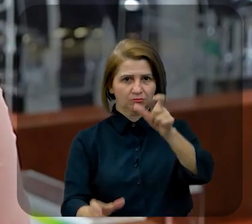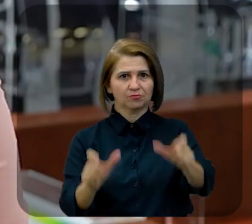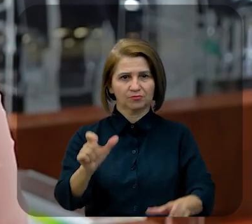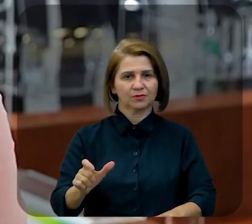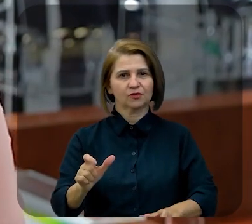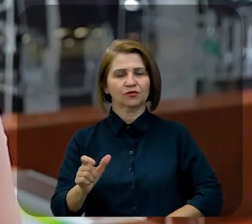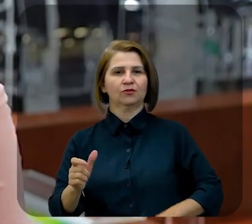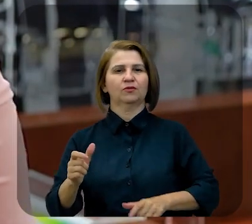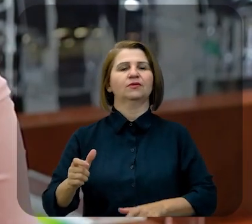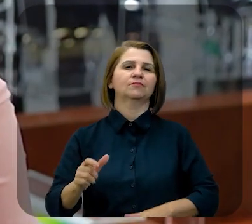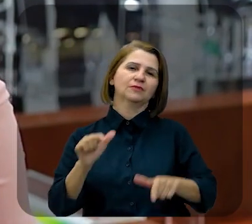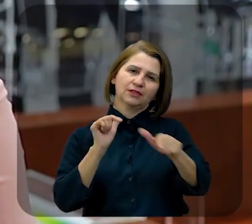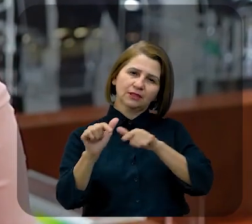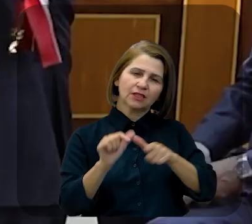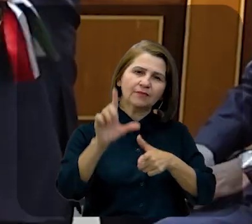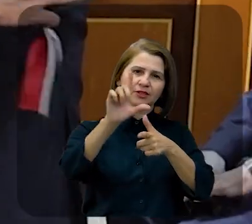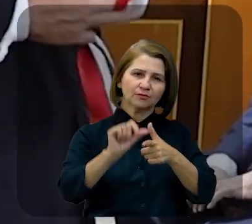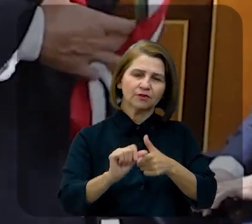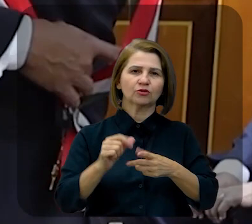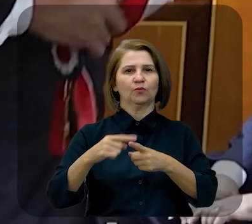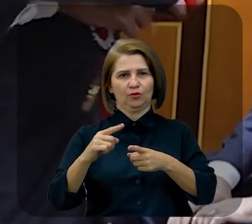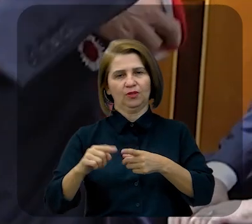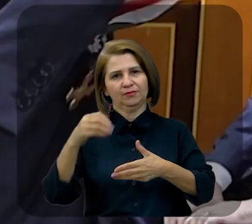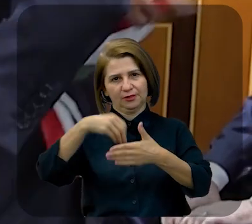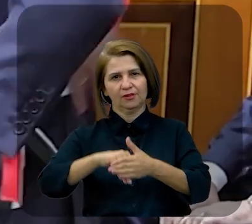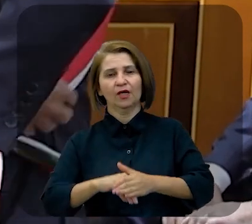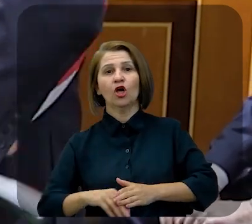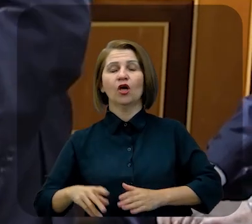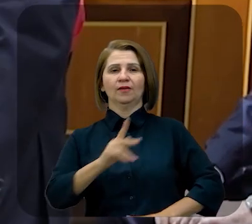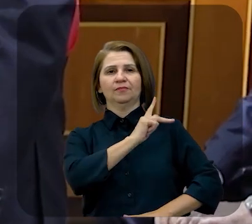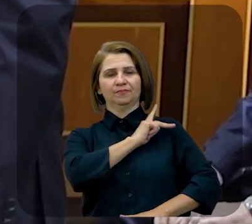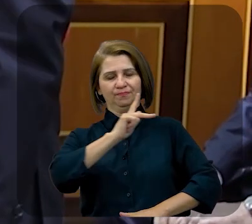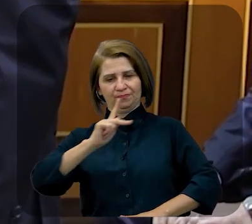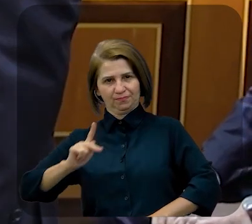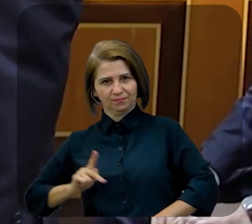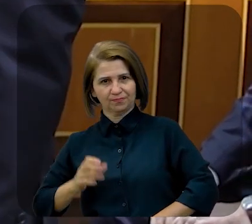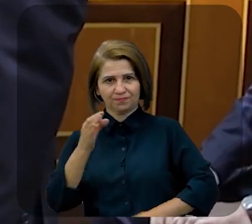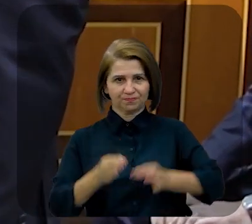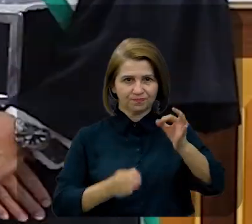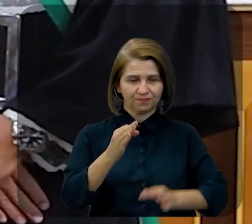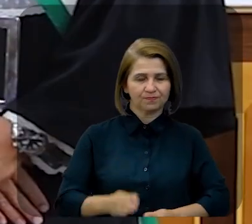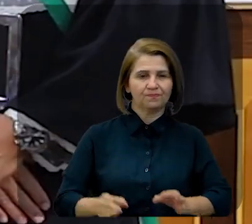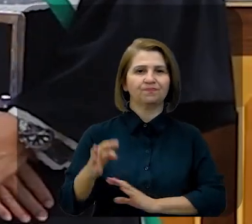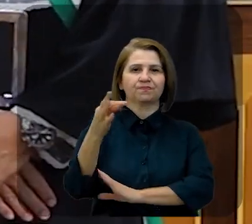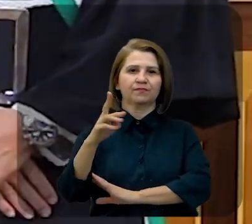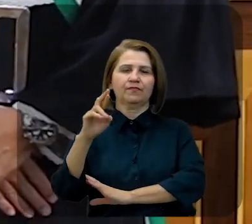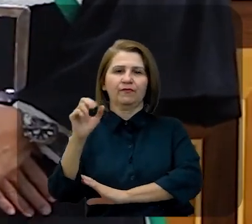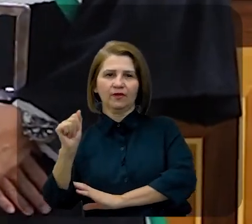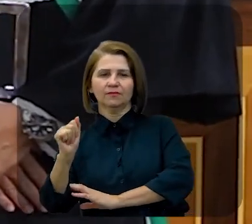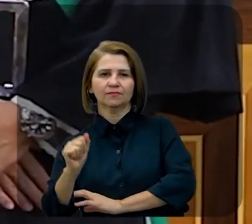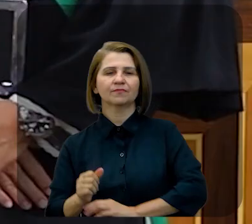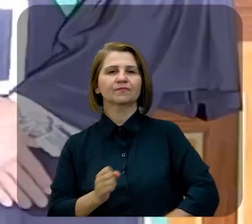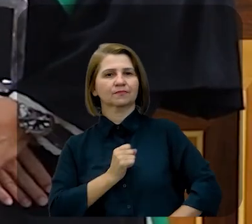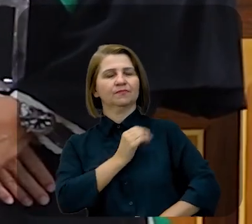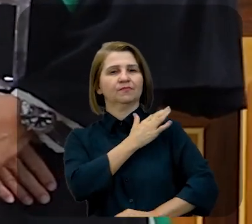realmente que reduza esses riscos e esses agravos. O presidente do Tribunal de Justiça do Distrito Federal e Territórios recebeu a comenda no